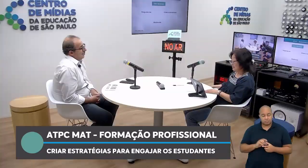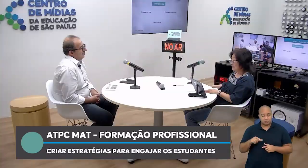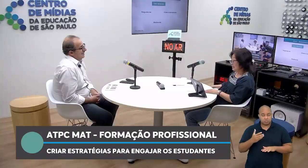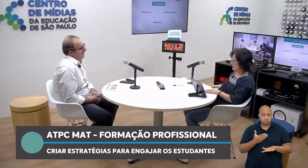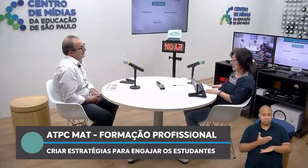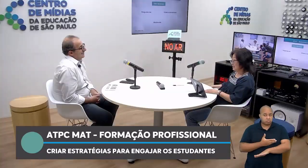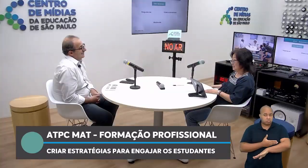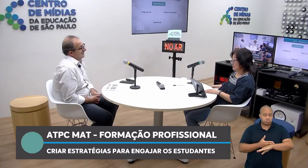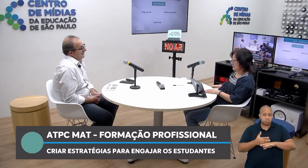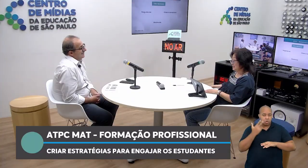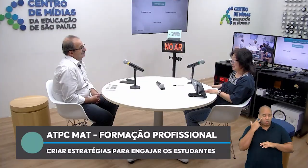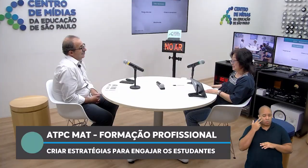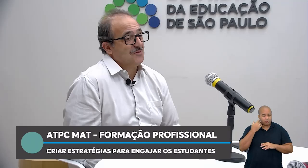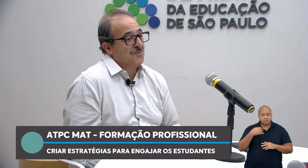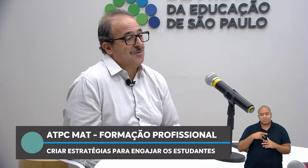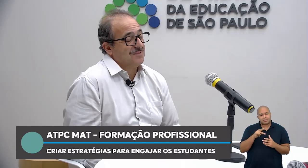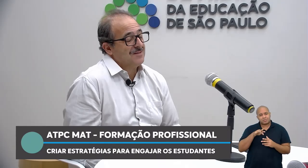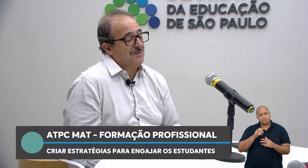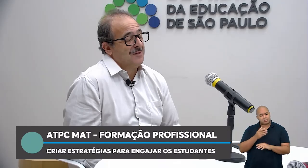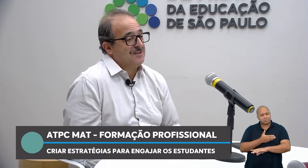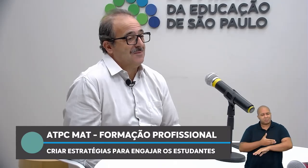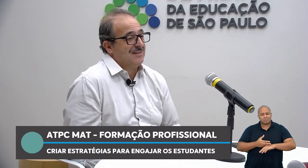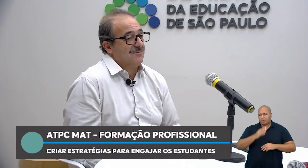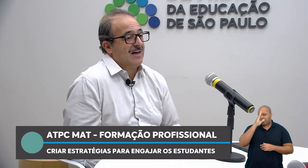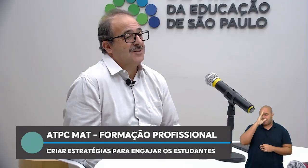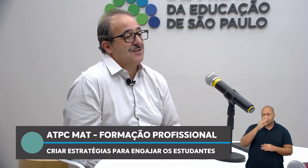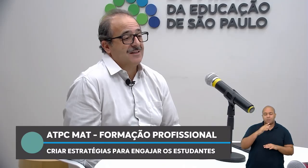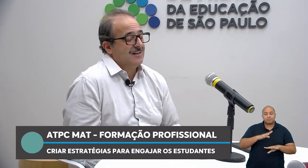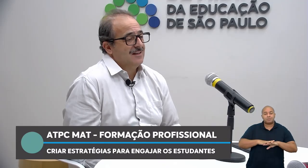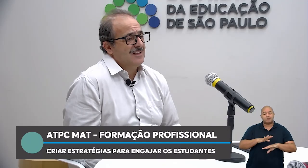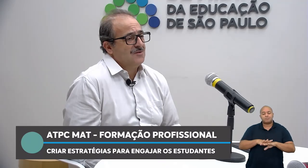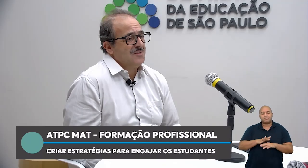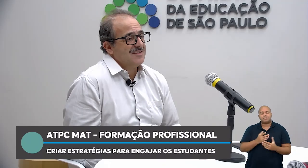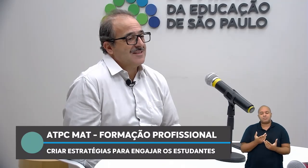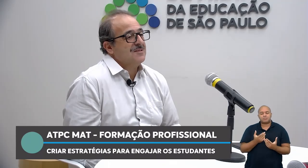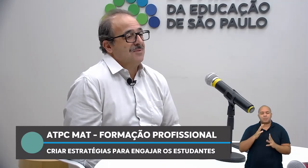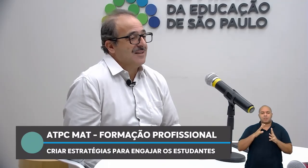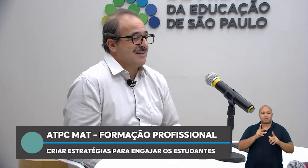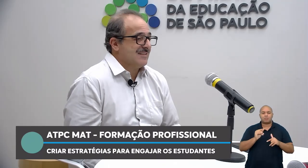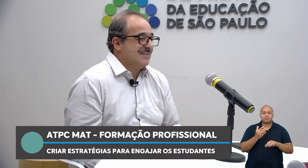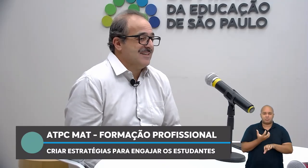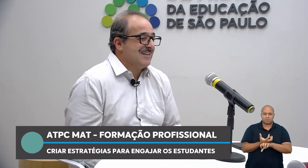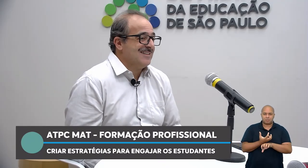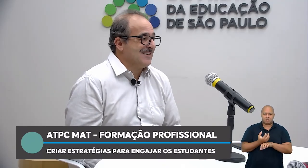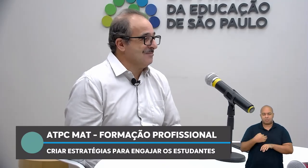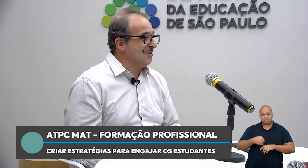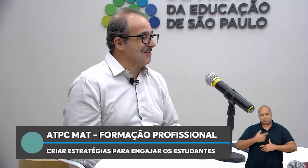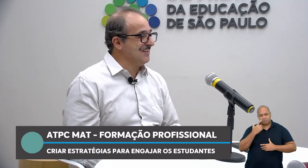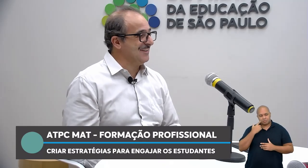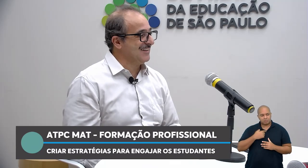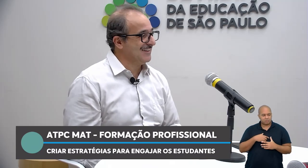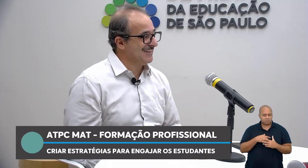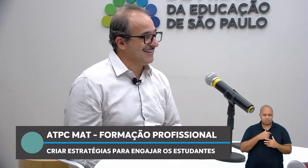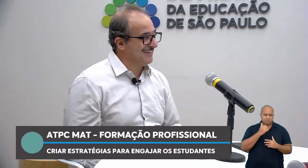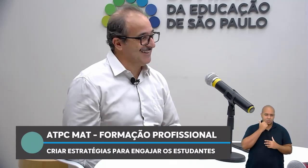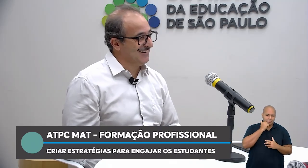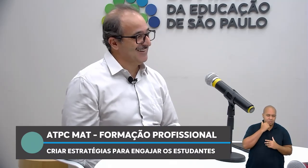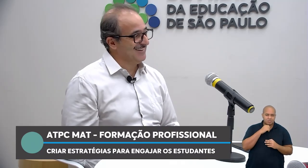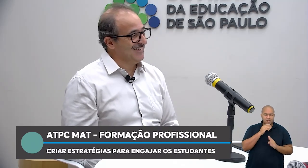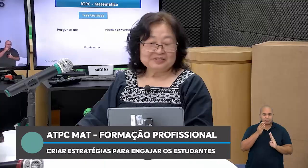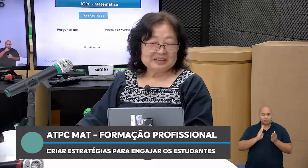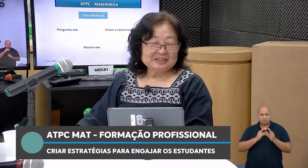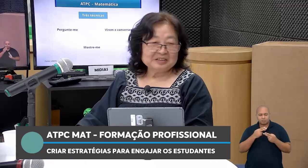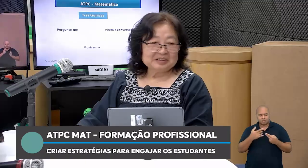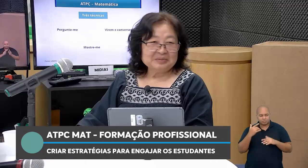prática comum, né, Kimi? Muito comum, principalmente em matemática, em todas as disciplinas, né? Ciências, biologia.